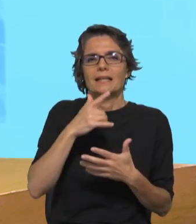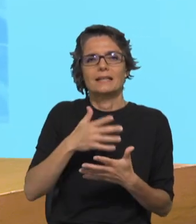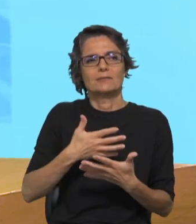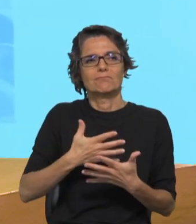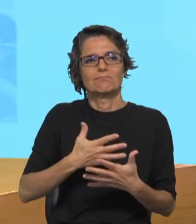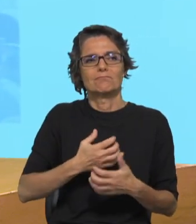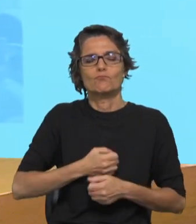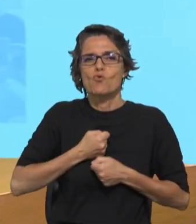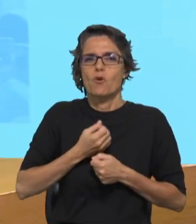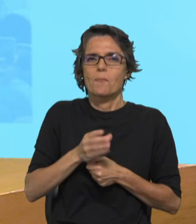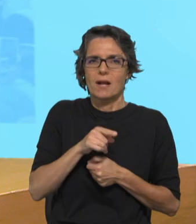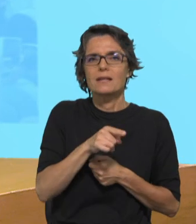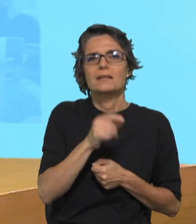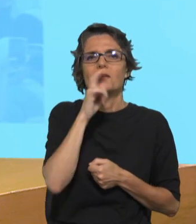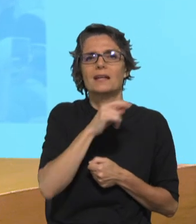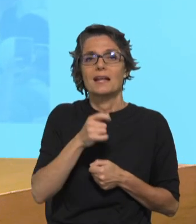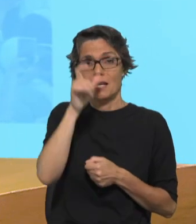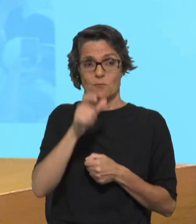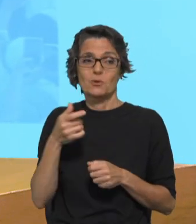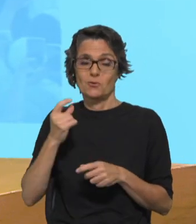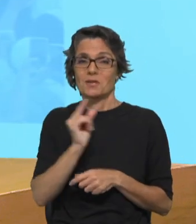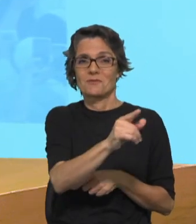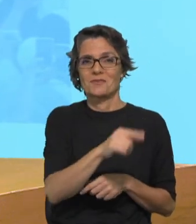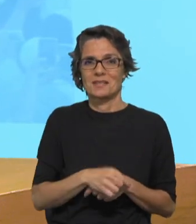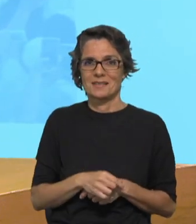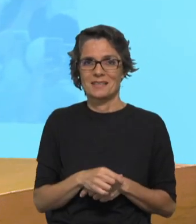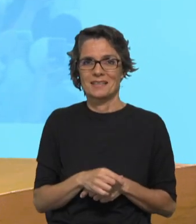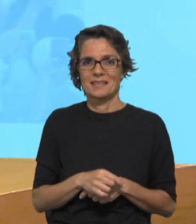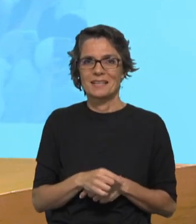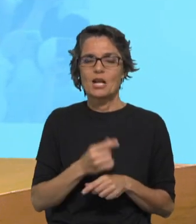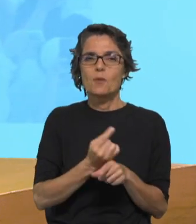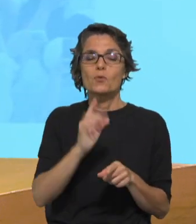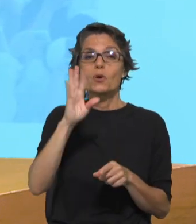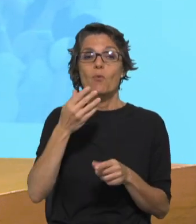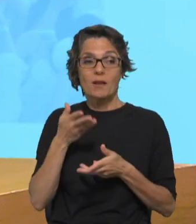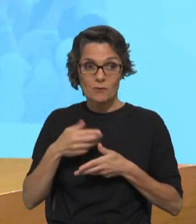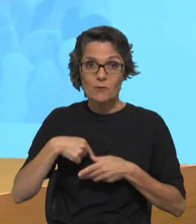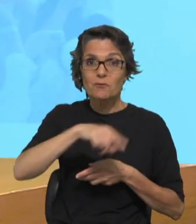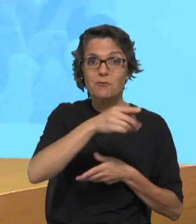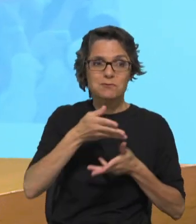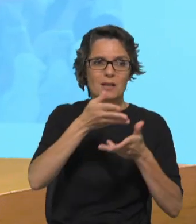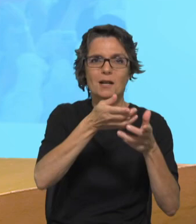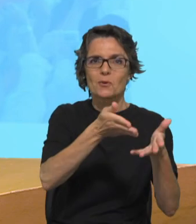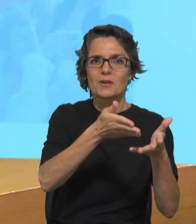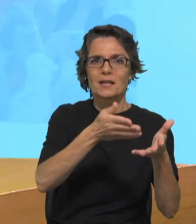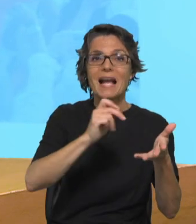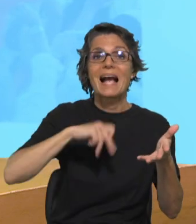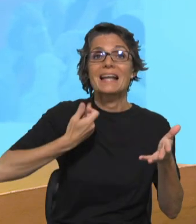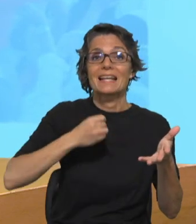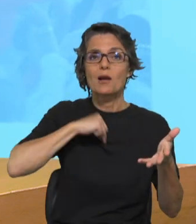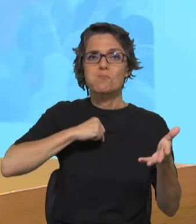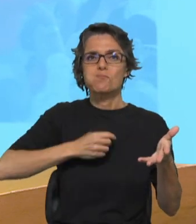de querer também falar de Jesus, testemunhar do Evangelho. Mas quem recebe mais, quem acaba por se enriquecer